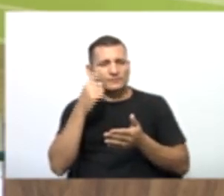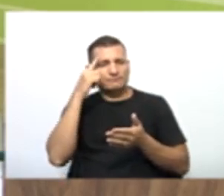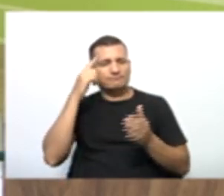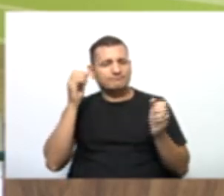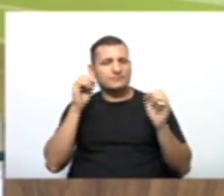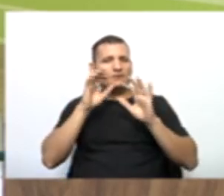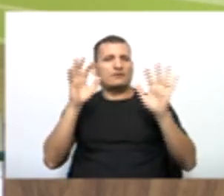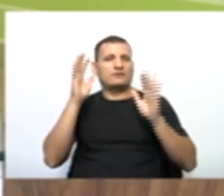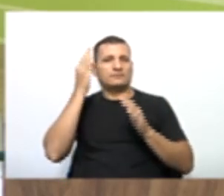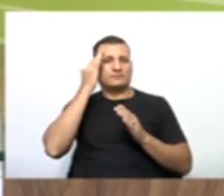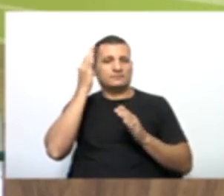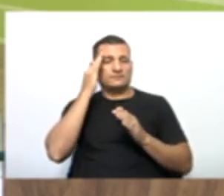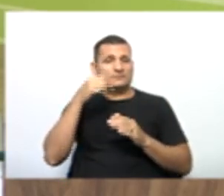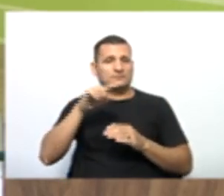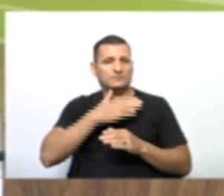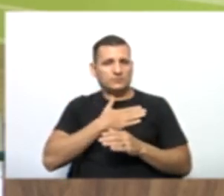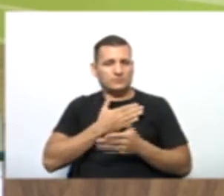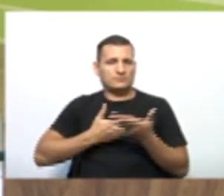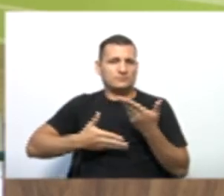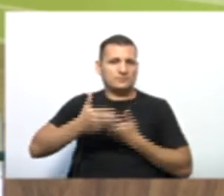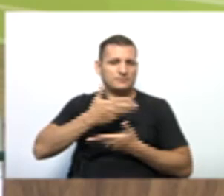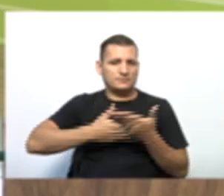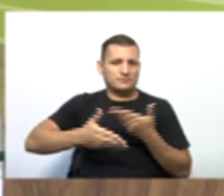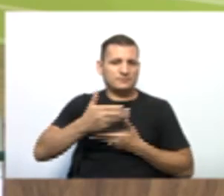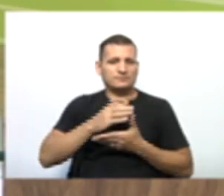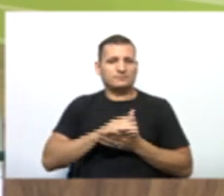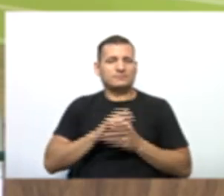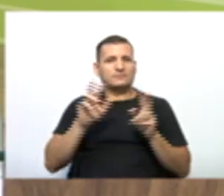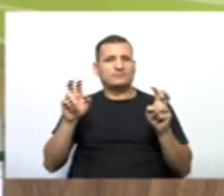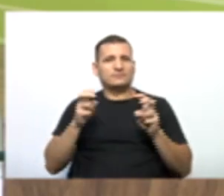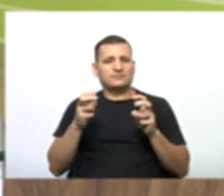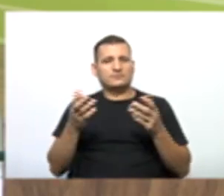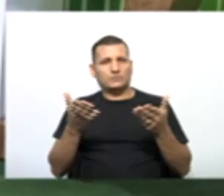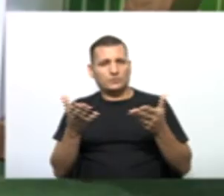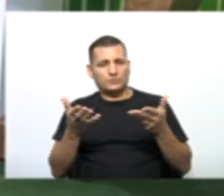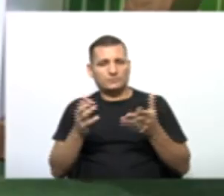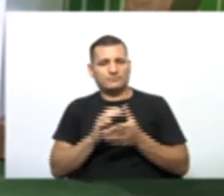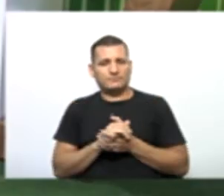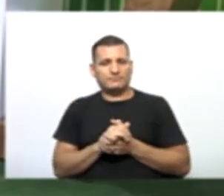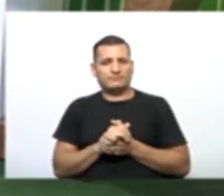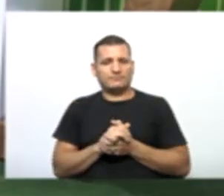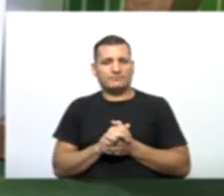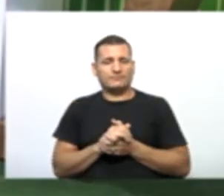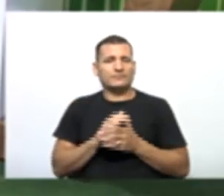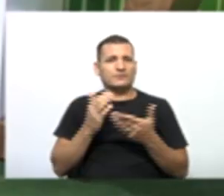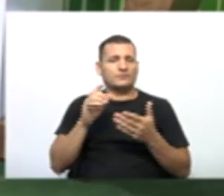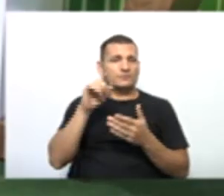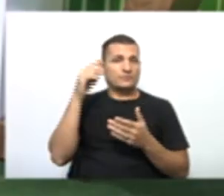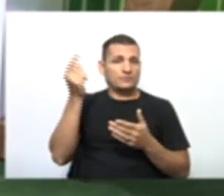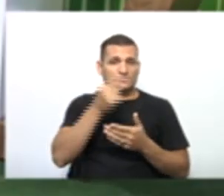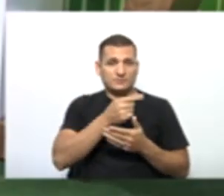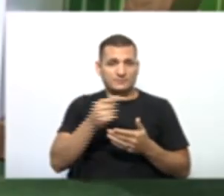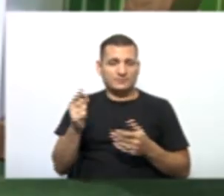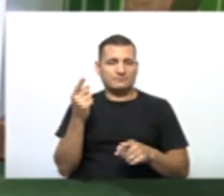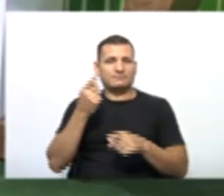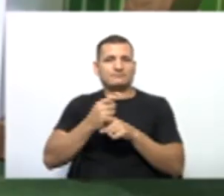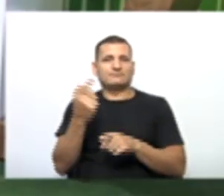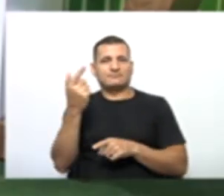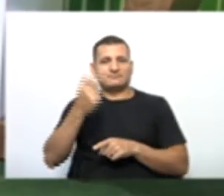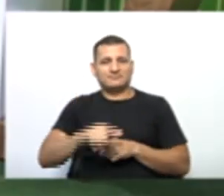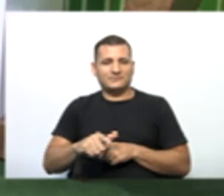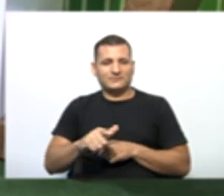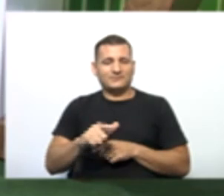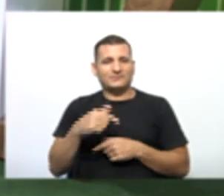tenham gostado dessa interação, das temáticas que a gente abordou e hoje, né? E a gente vai se ver, então, na semana que vem, não é mesmo, professor? Isso aí,